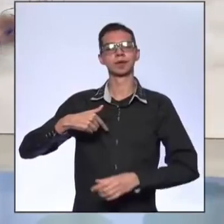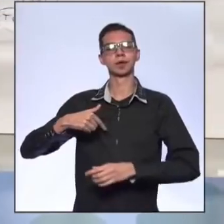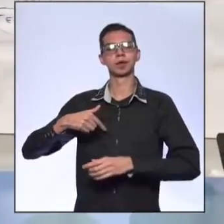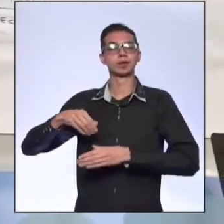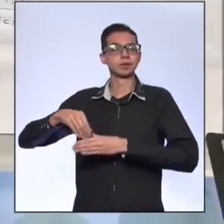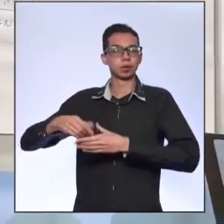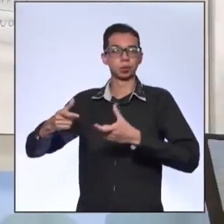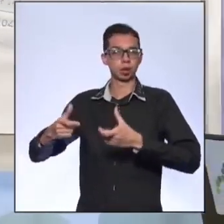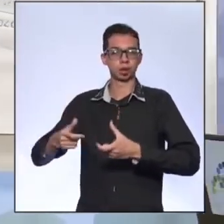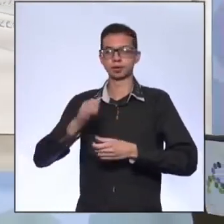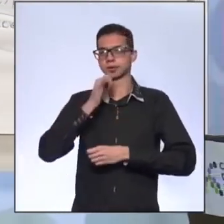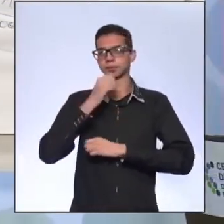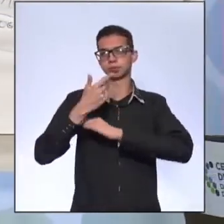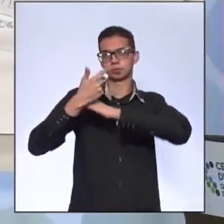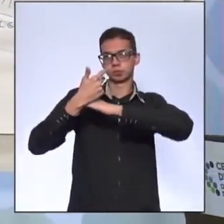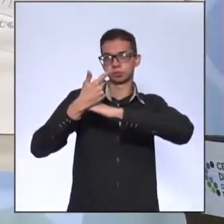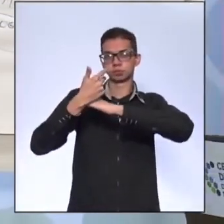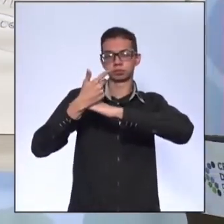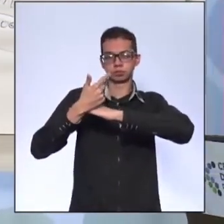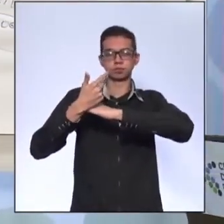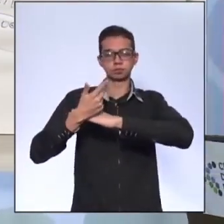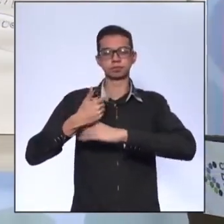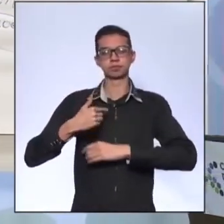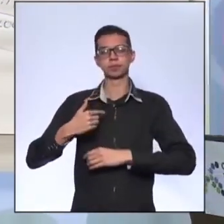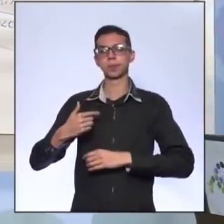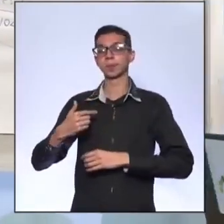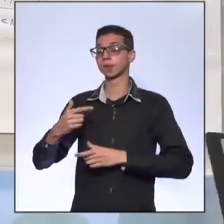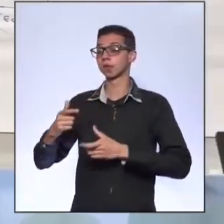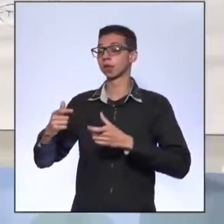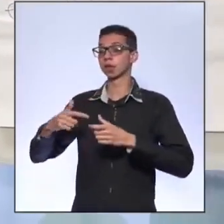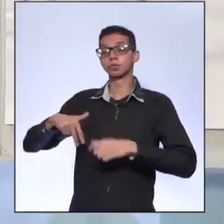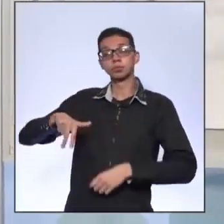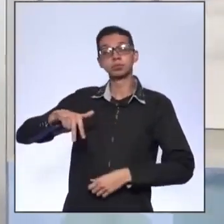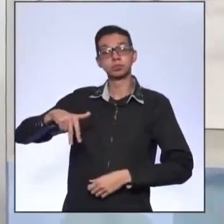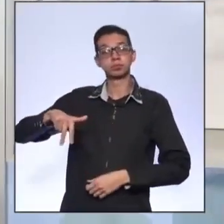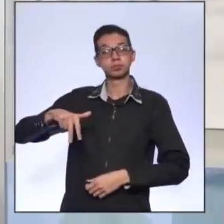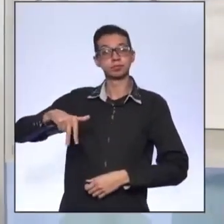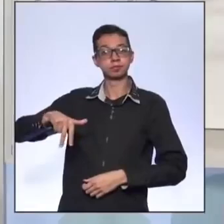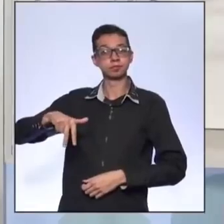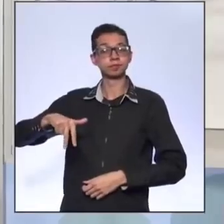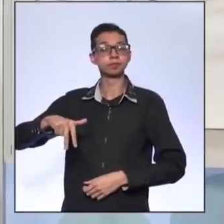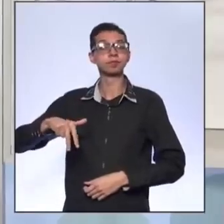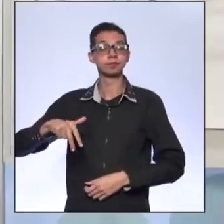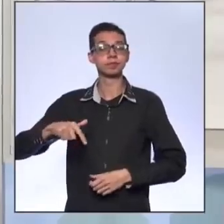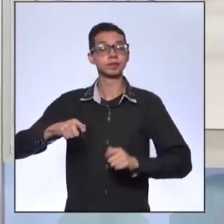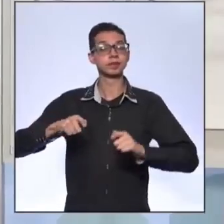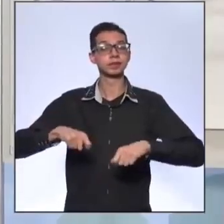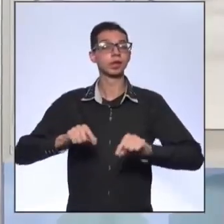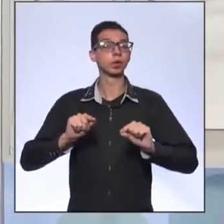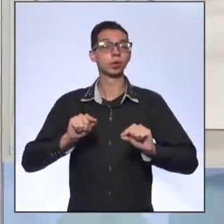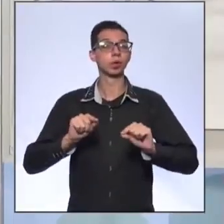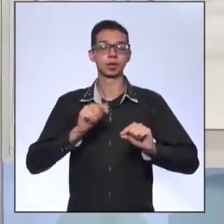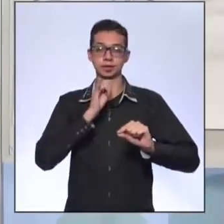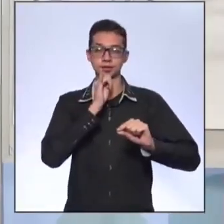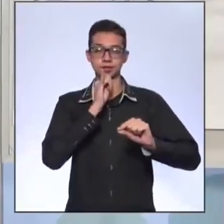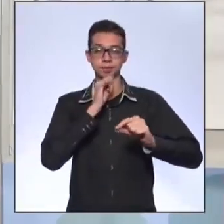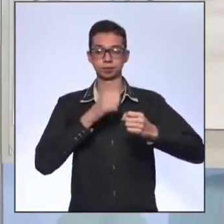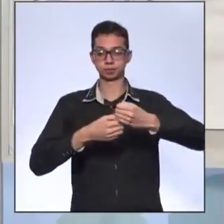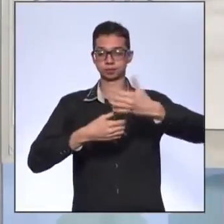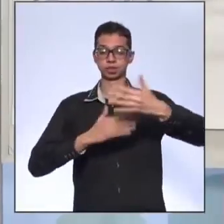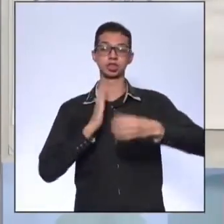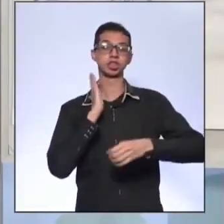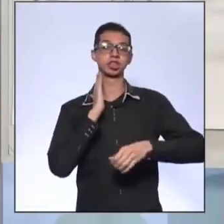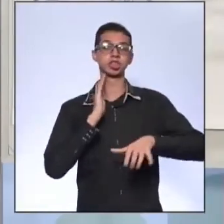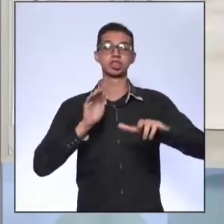do estúdio gravando aquela dança, colocando ela para aquelas pessoas, eu posso colocar ali, né, uma espécie de um chat, como a gente está usando